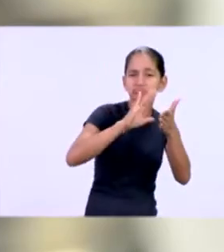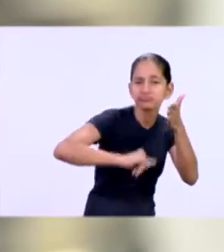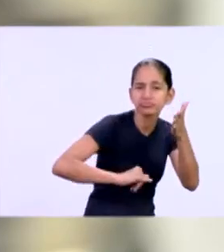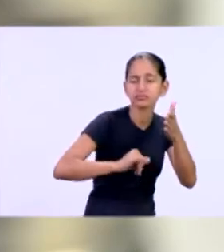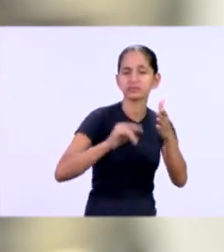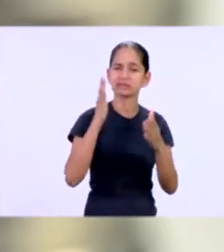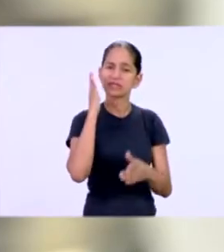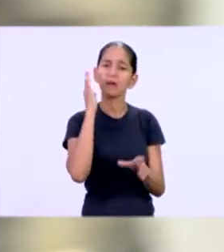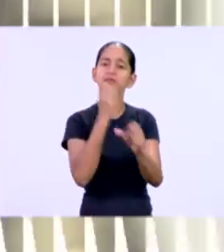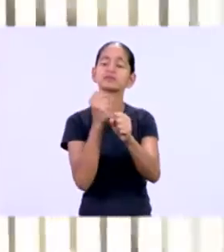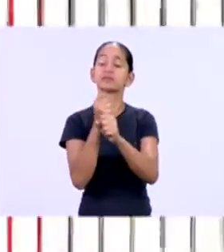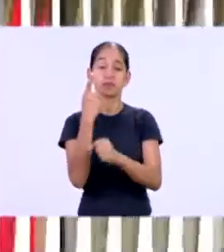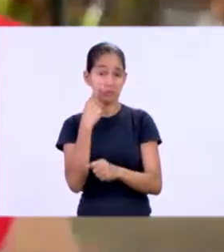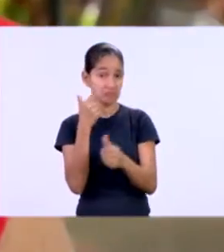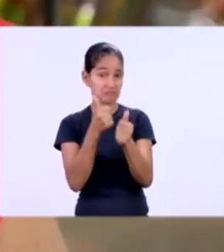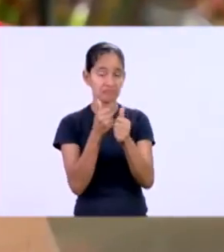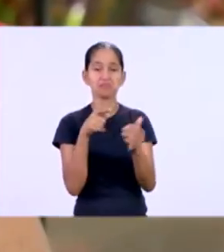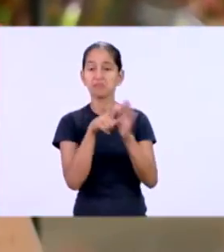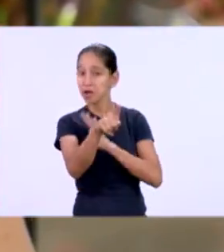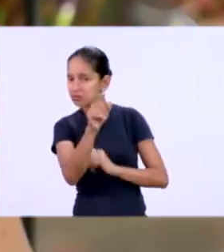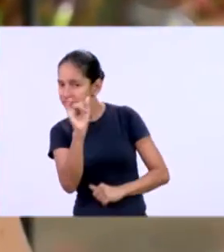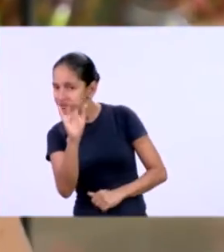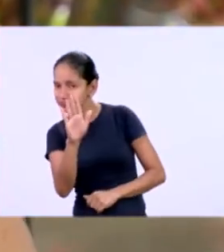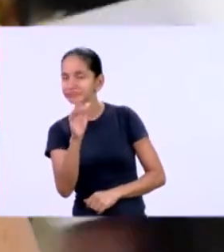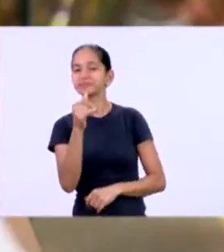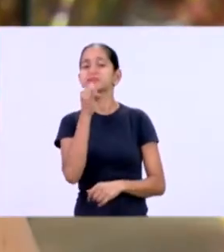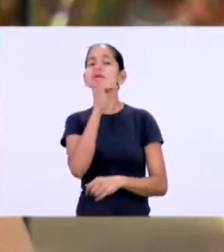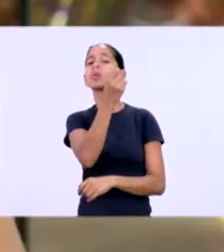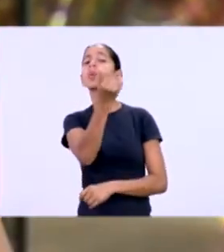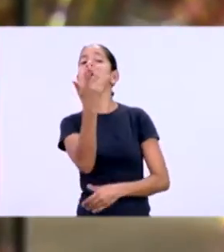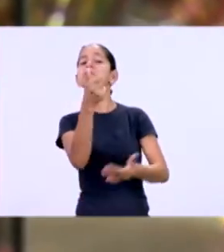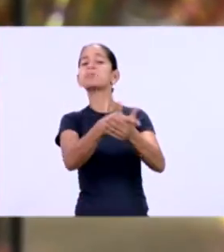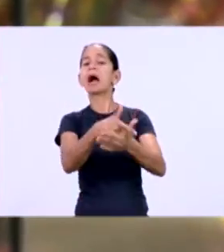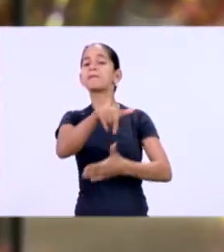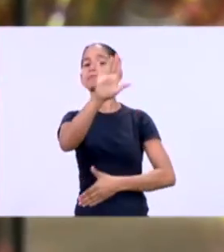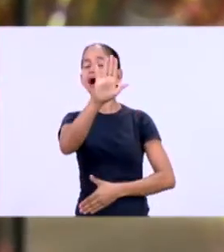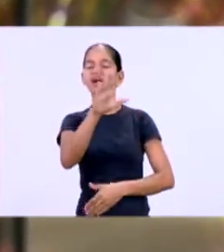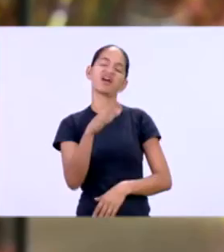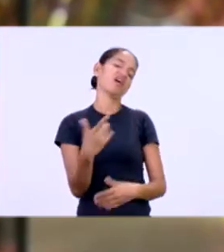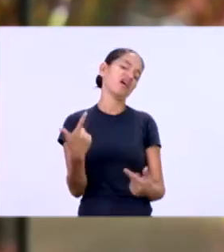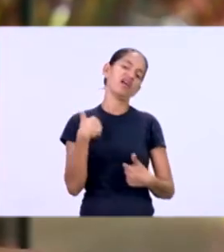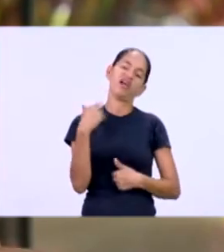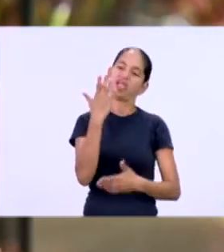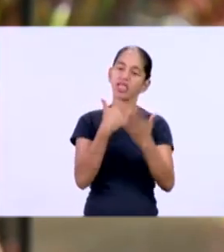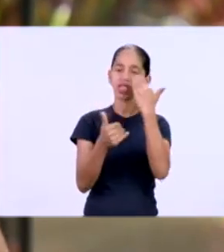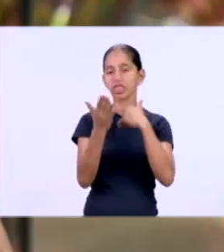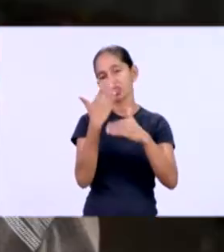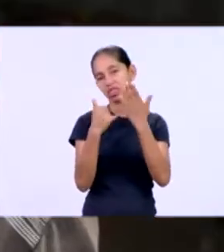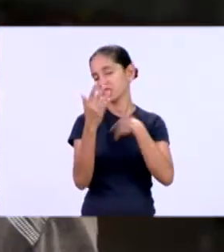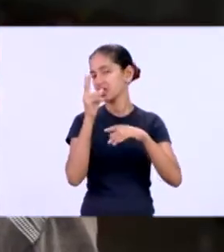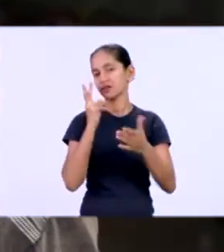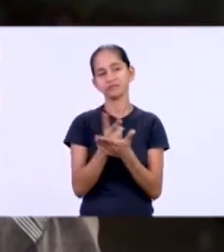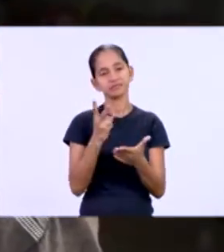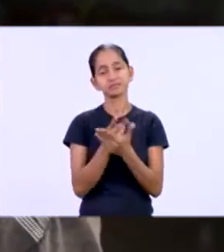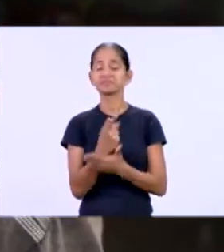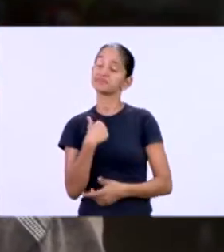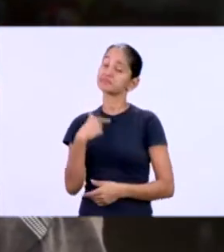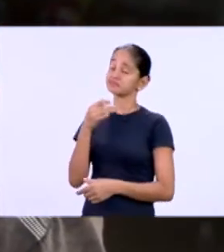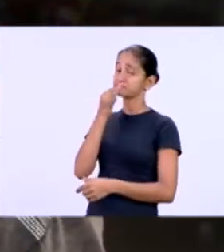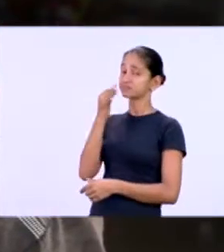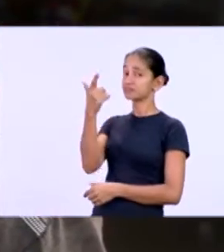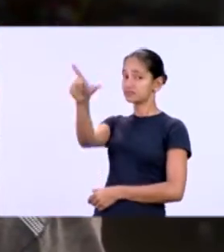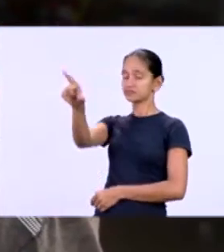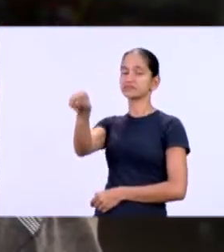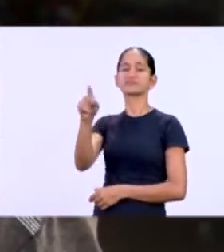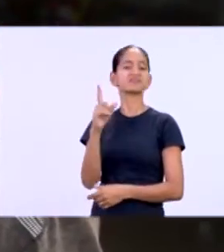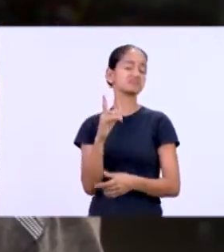dia? Acompanhe. Quais são os seus maiores gastos? É com comida, com alimentação. Meus maiores gastos são